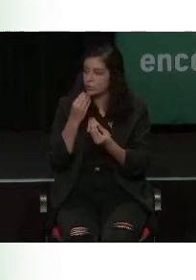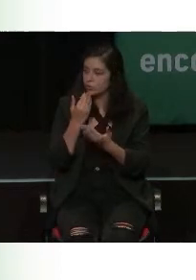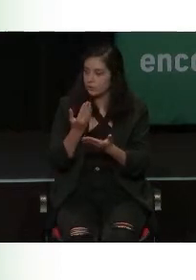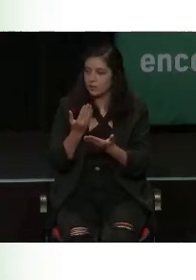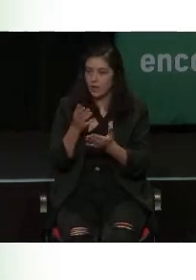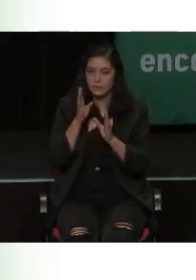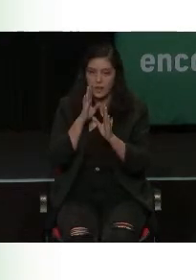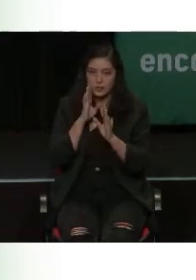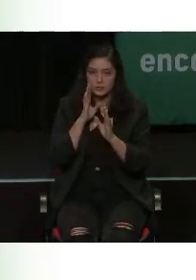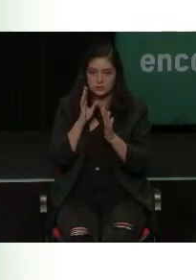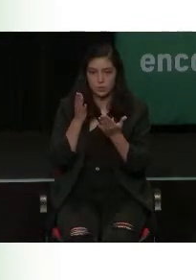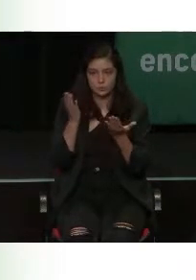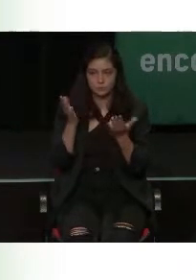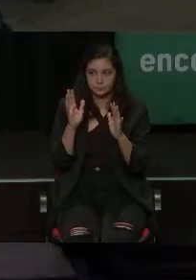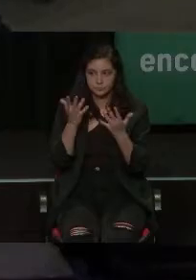atenção.